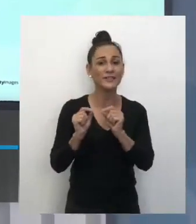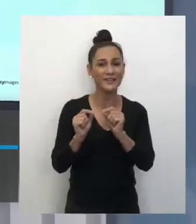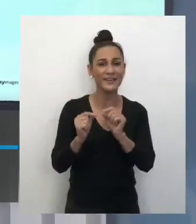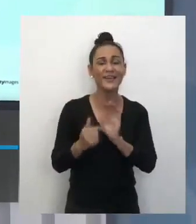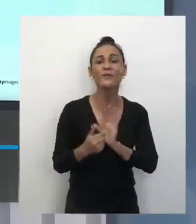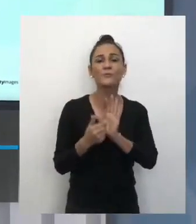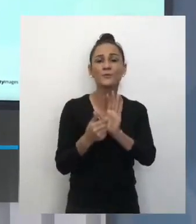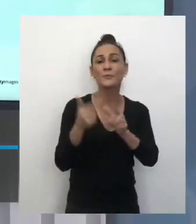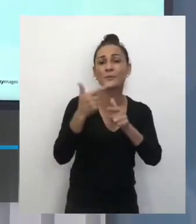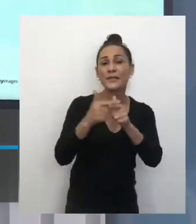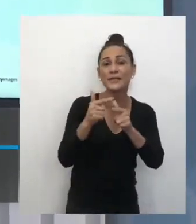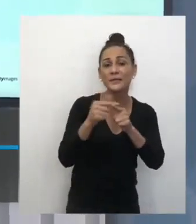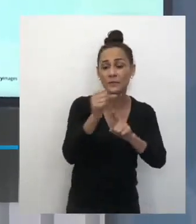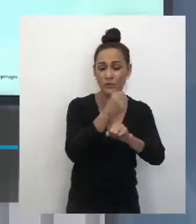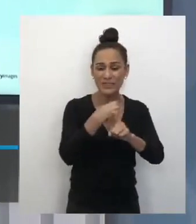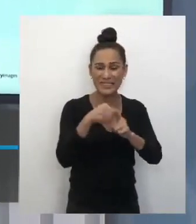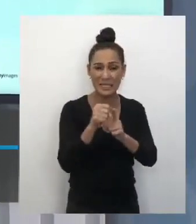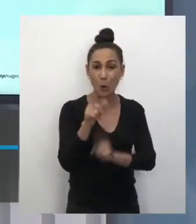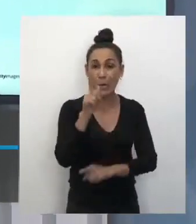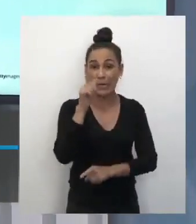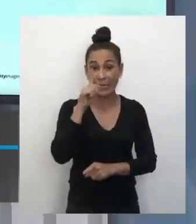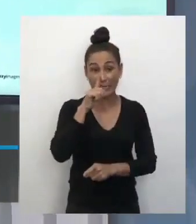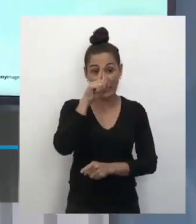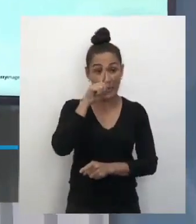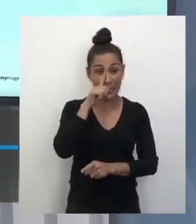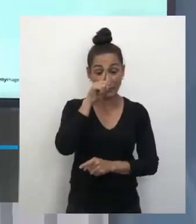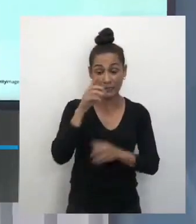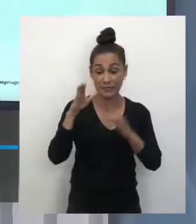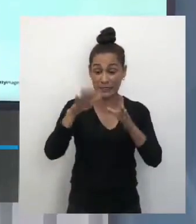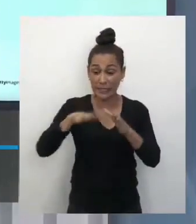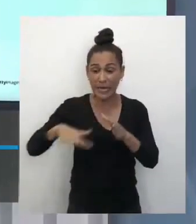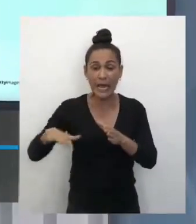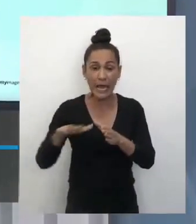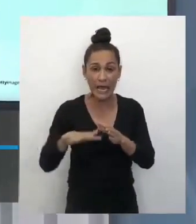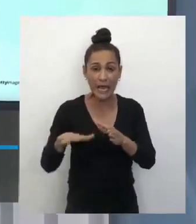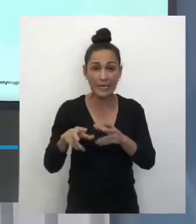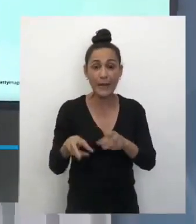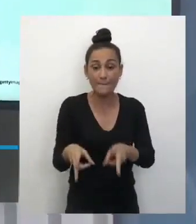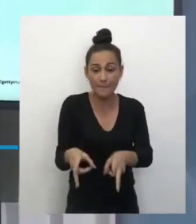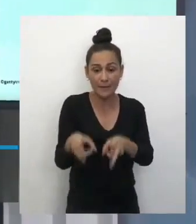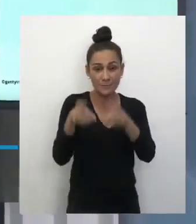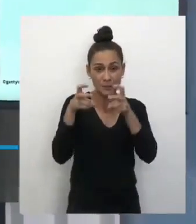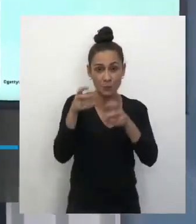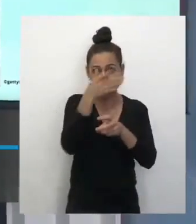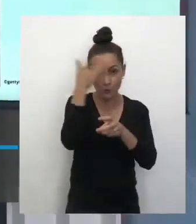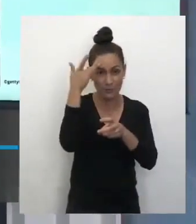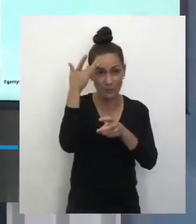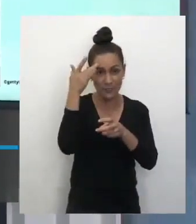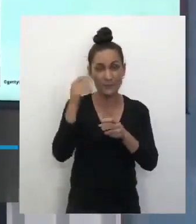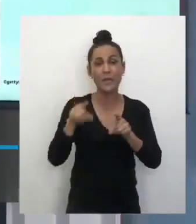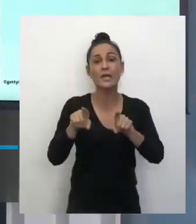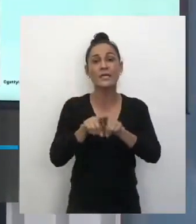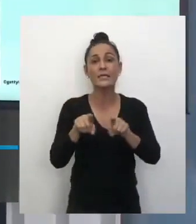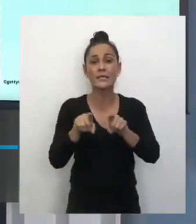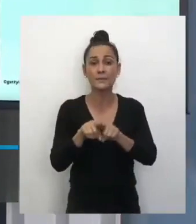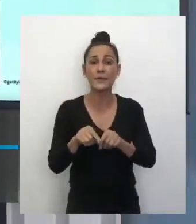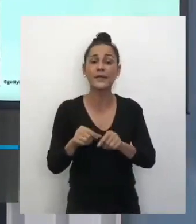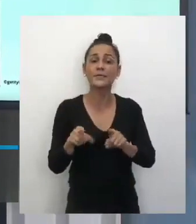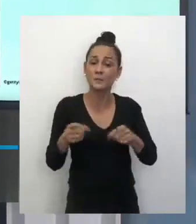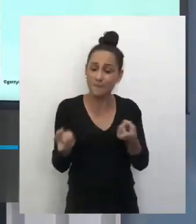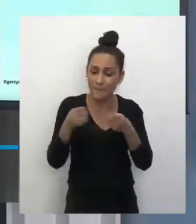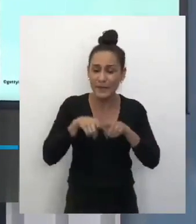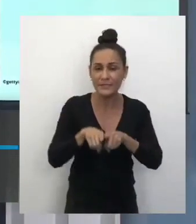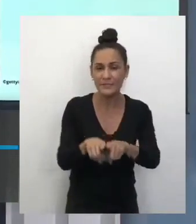algum problema social grave que está ocorrendo naquela localidade, para chamar mesmo a atenção das autoridades, né, e de possíveis